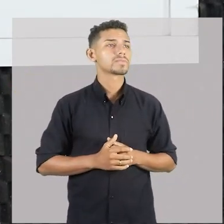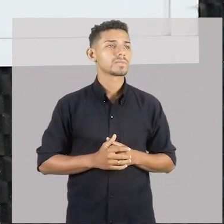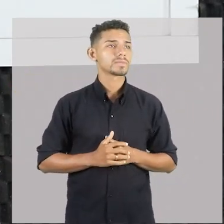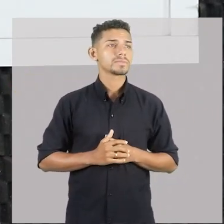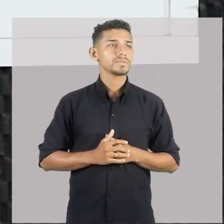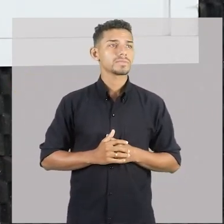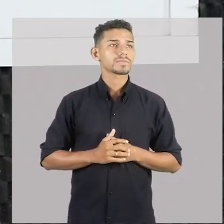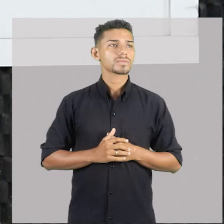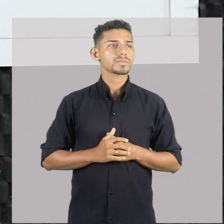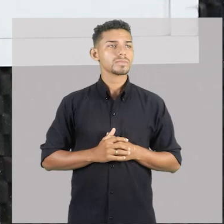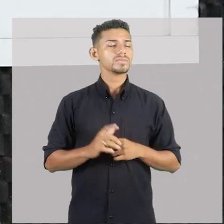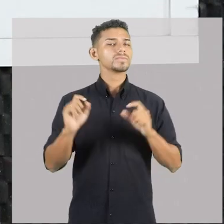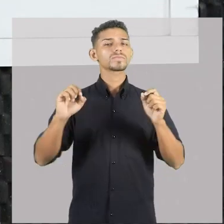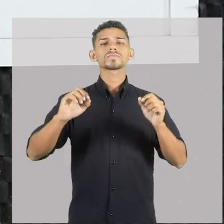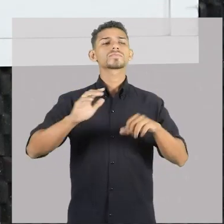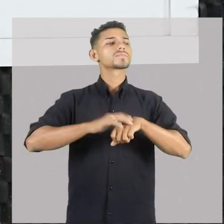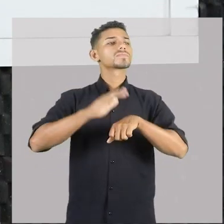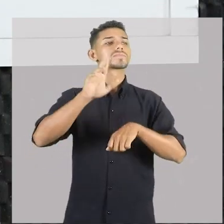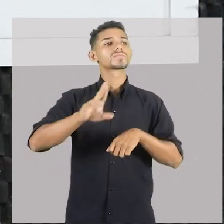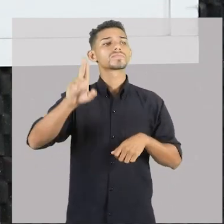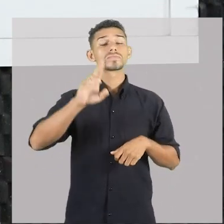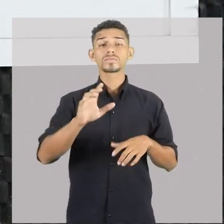mais se usa é o sentido